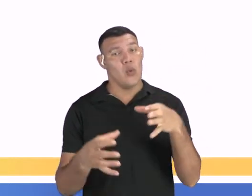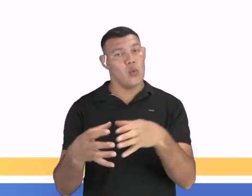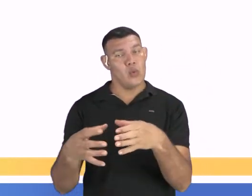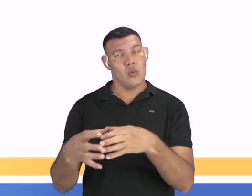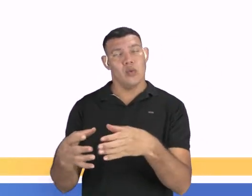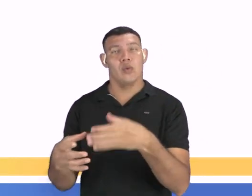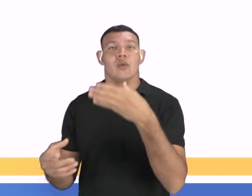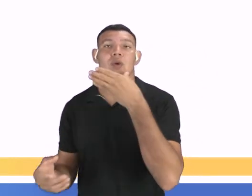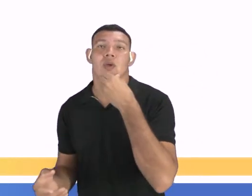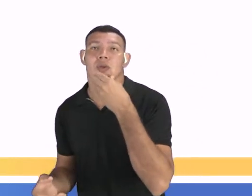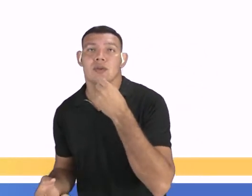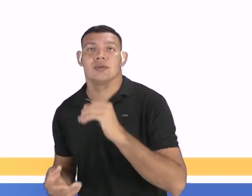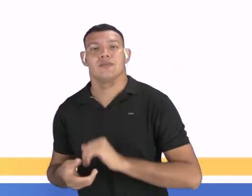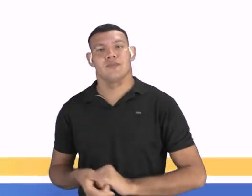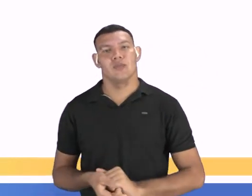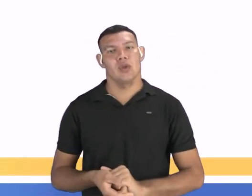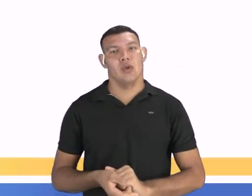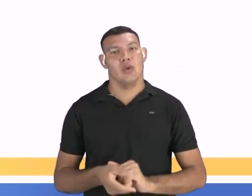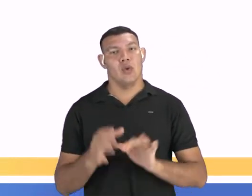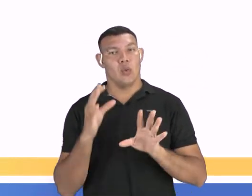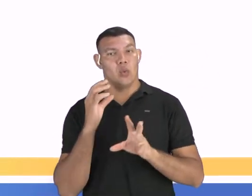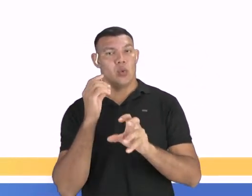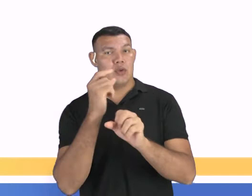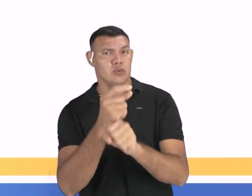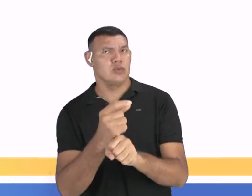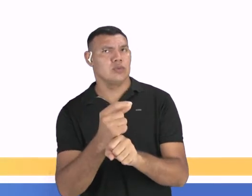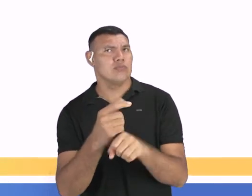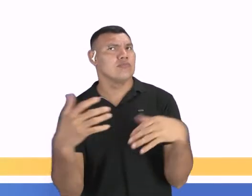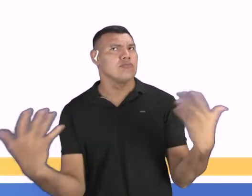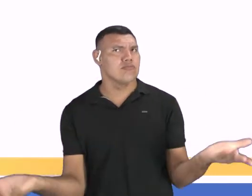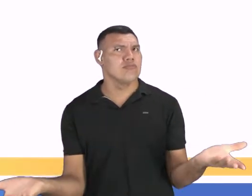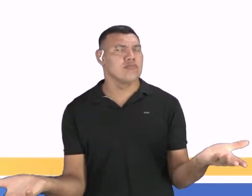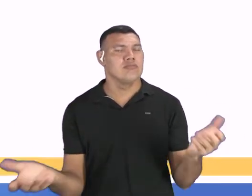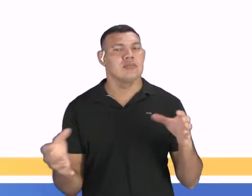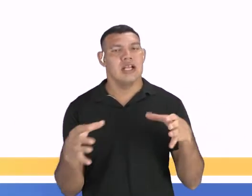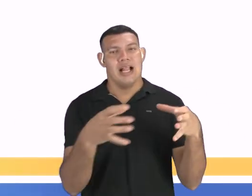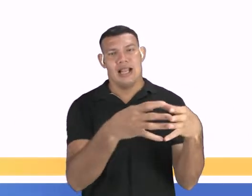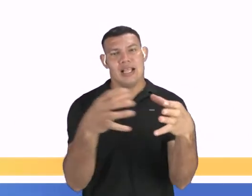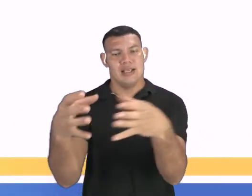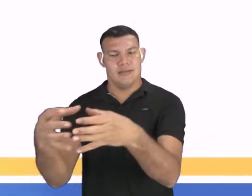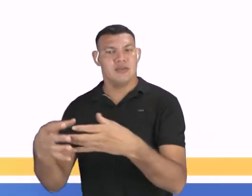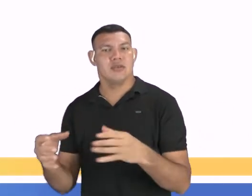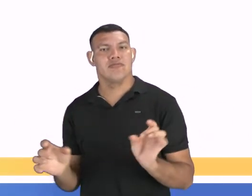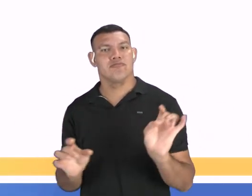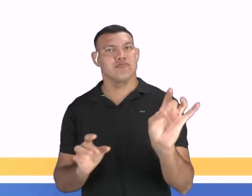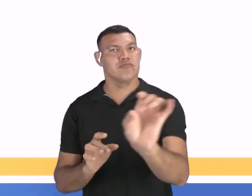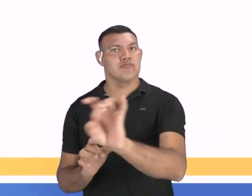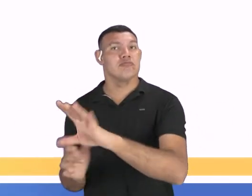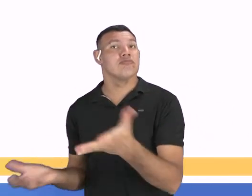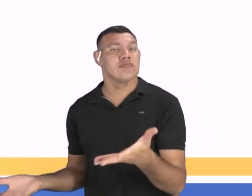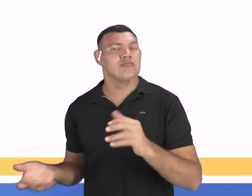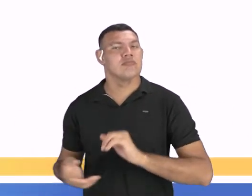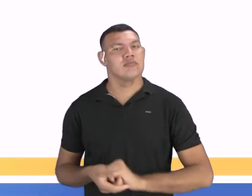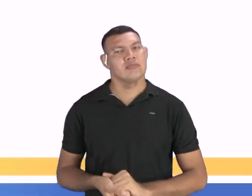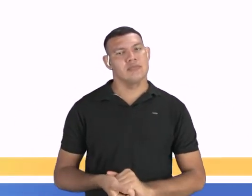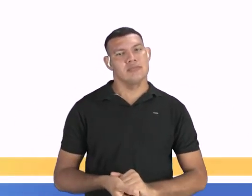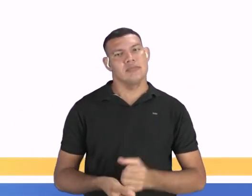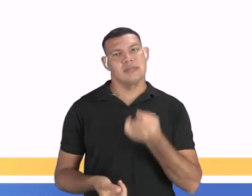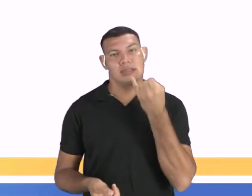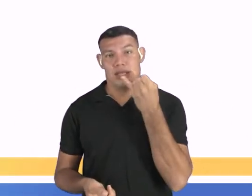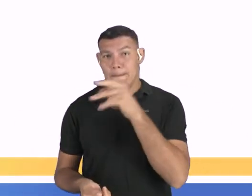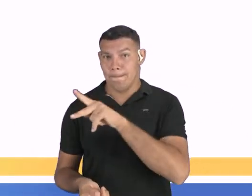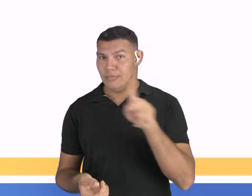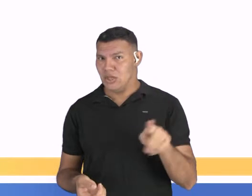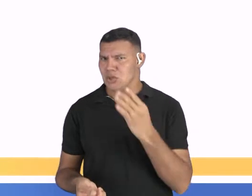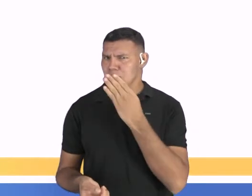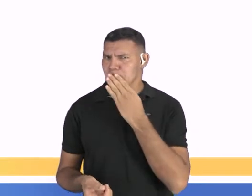em cada grupo? Vamos lá, vamos entender a questão, né? Observe que essa professora pediu que os alunos